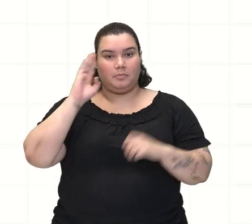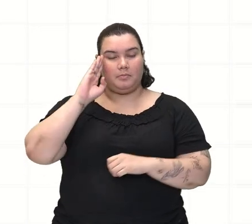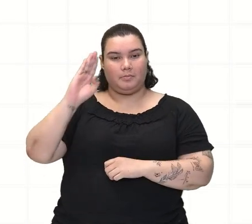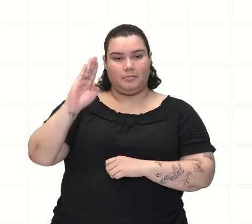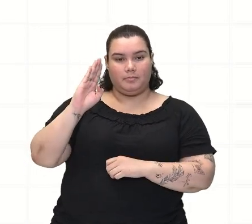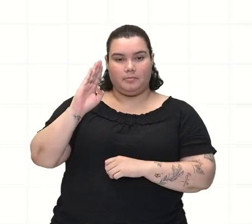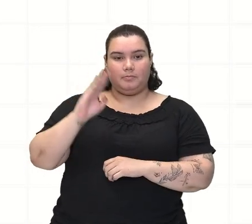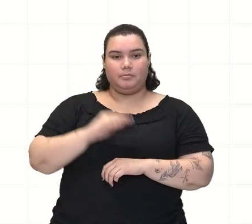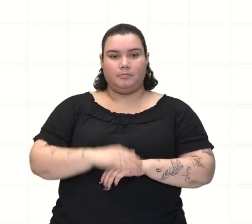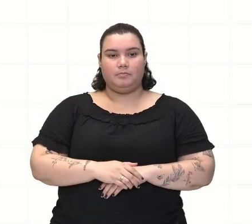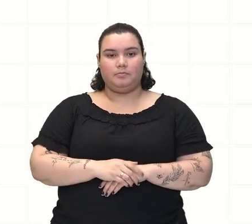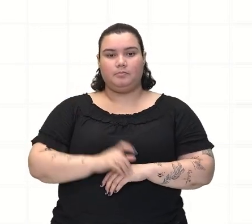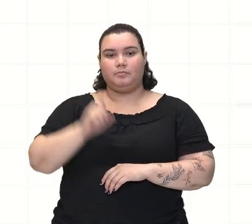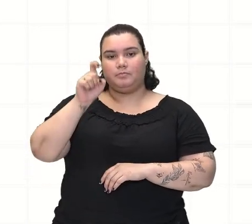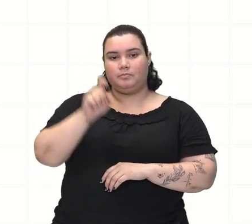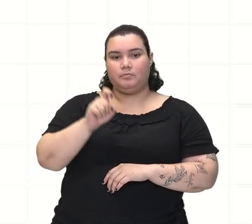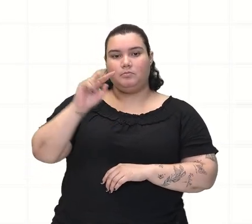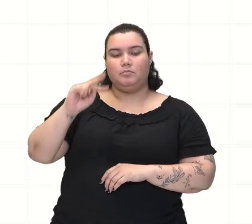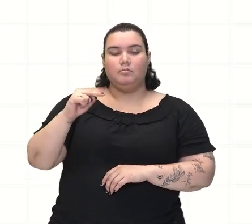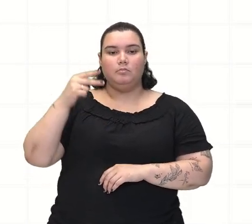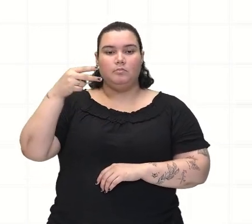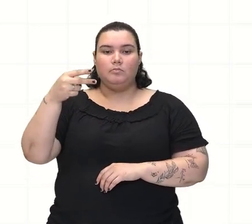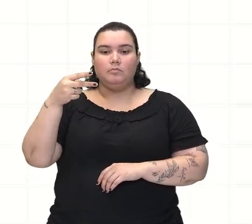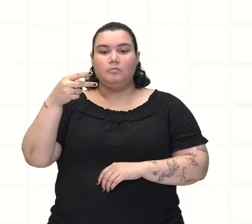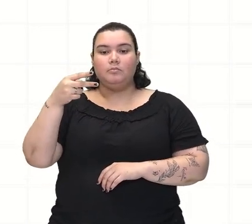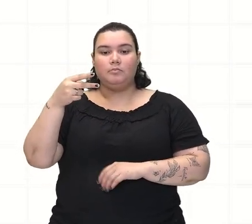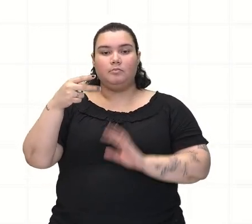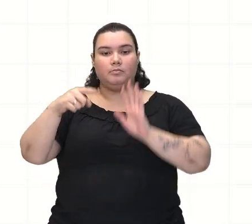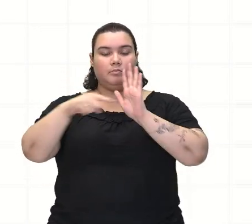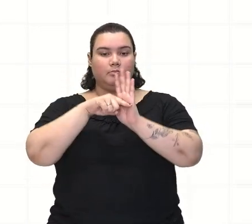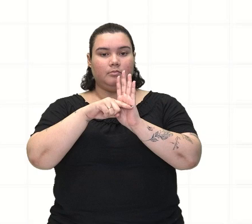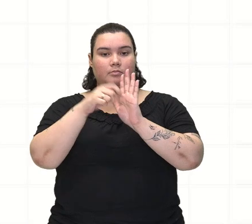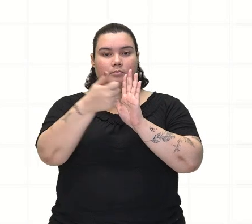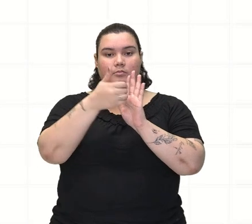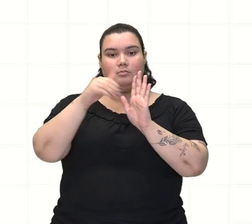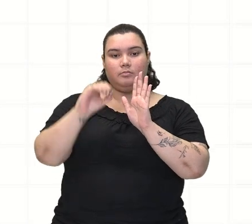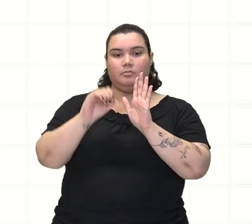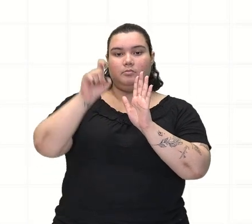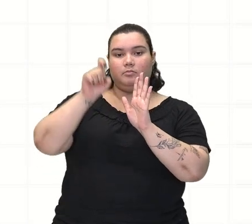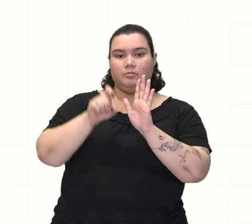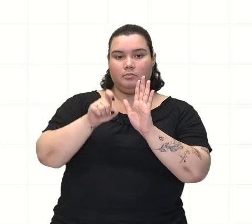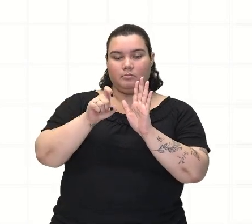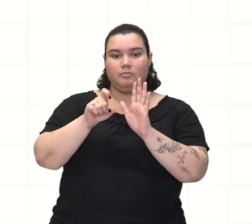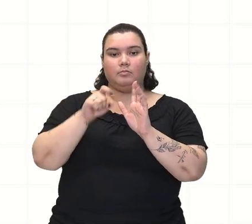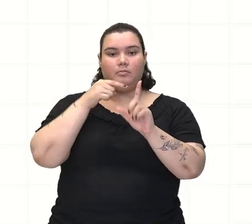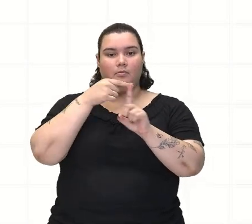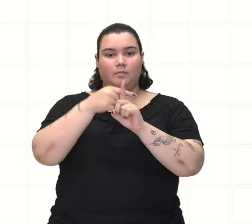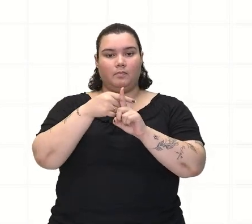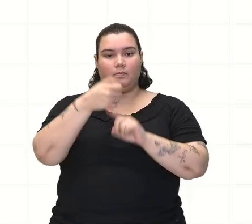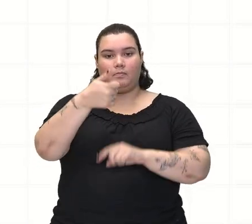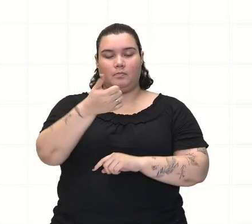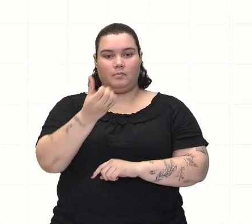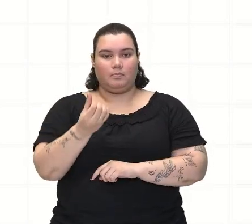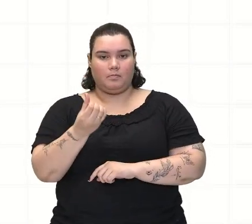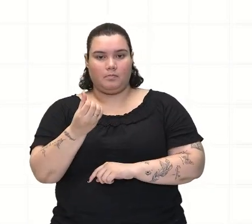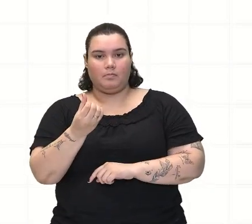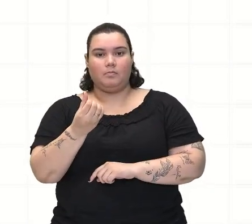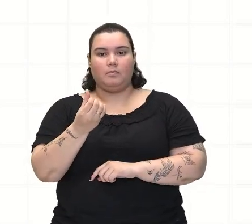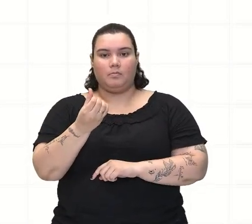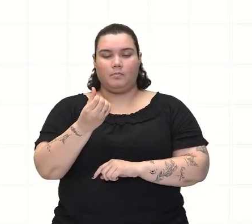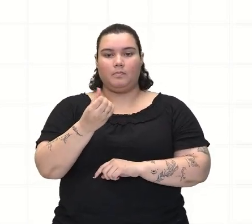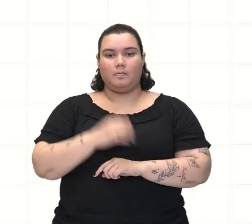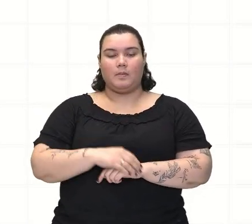principal, x ao quadrado menos 10x mais 16. Se